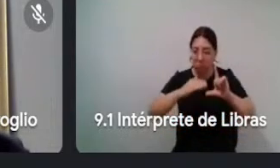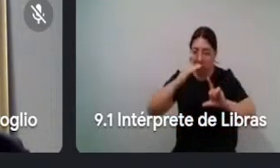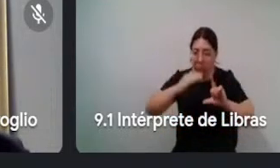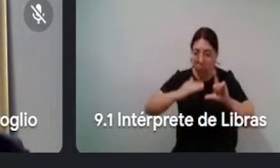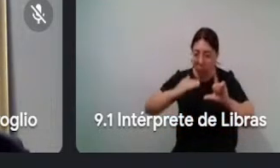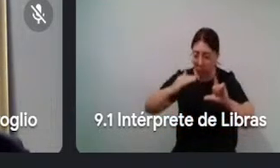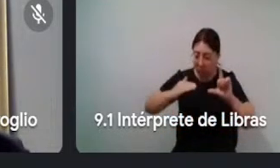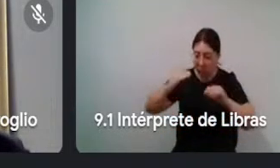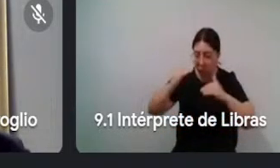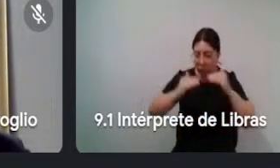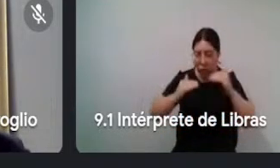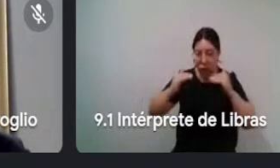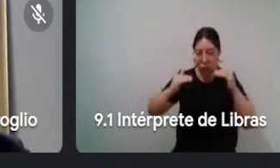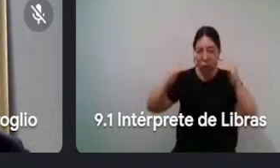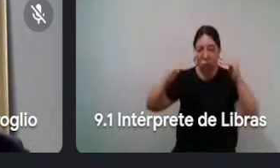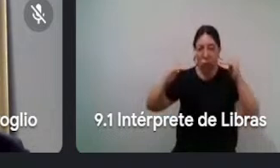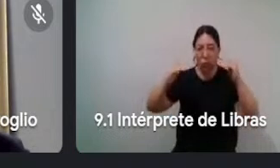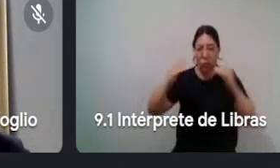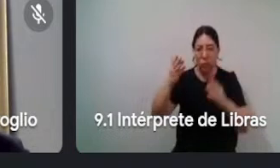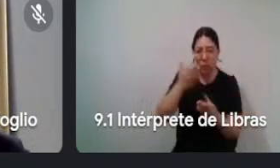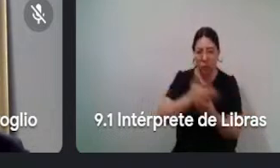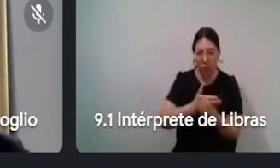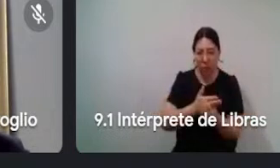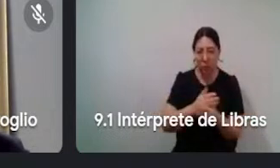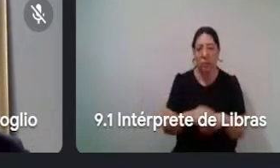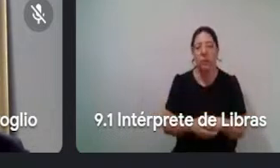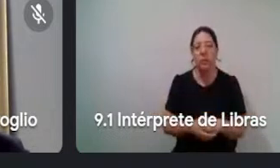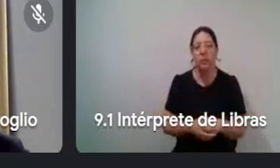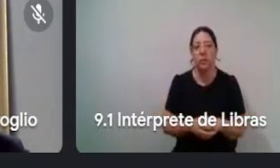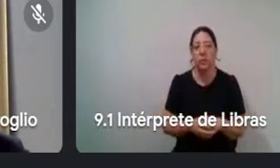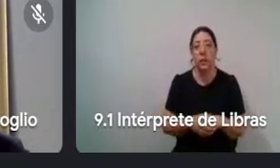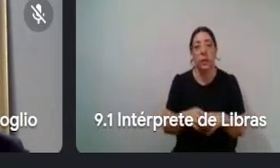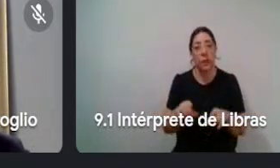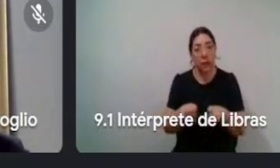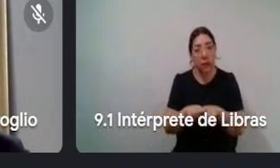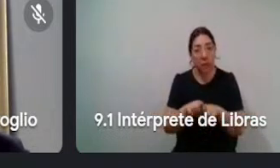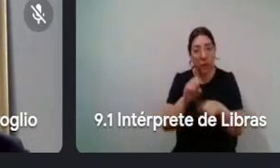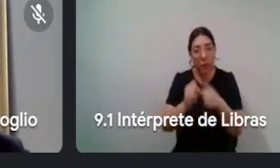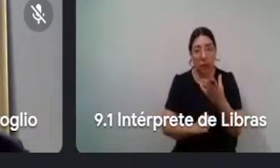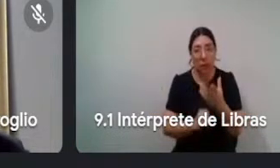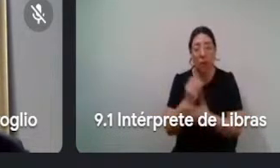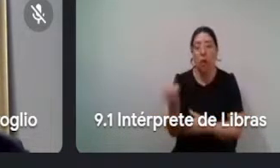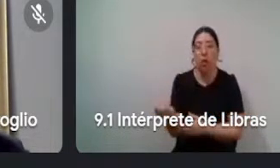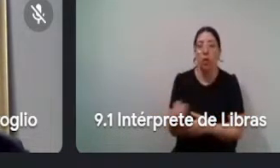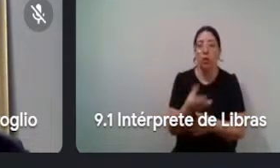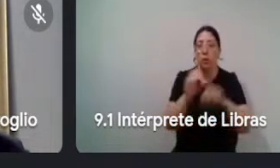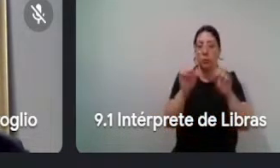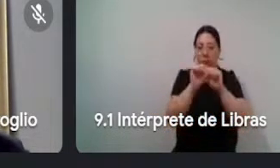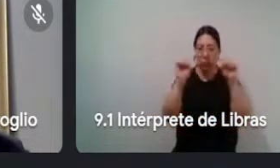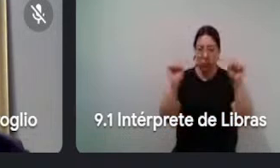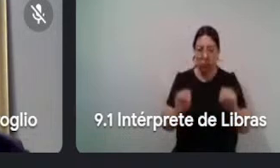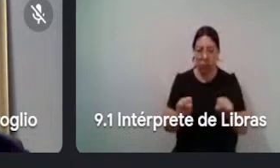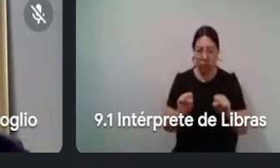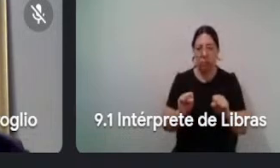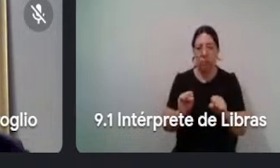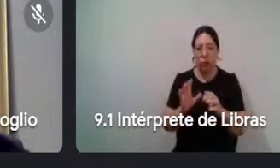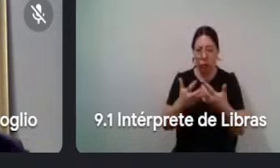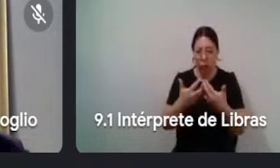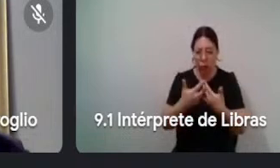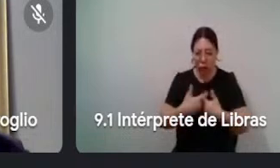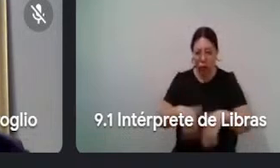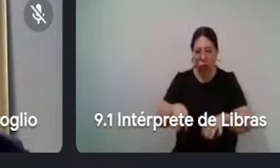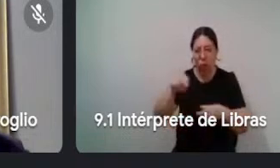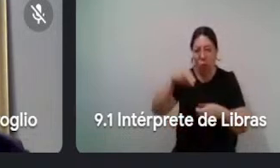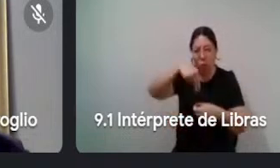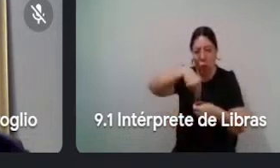primeiro grau. Implantação da nova sistemática de funcionamento do núcleo de apoio processual ao primeiro grau,